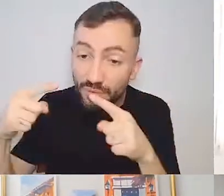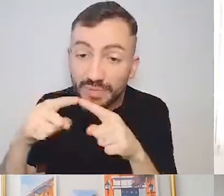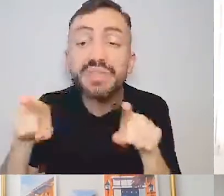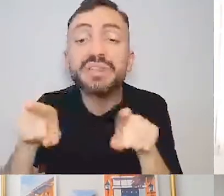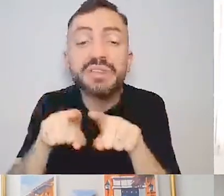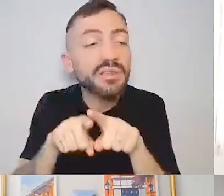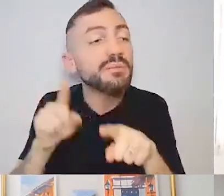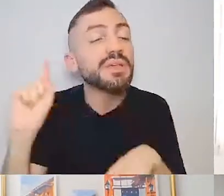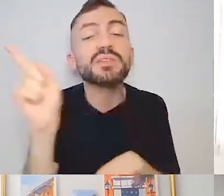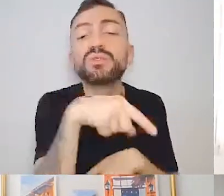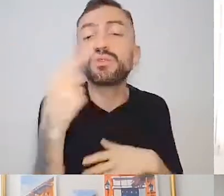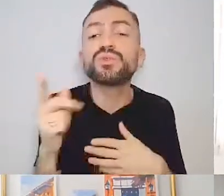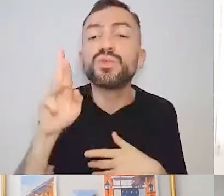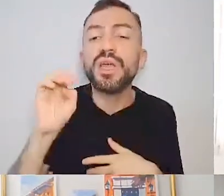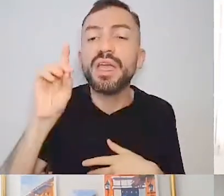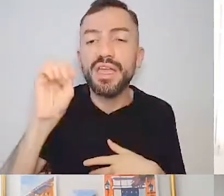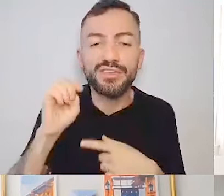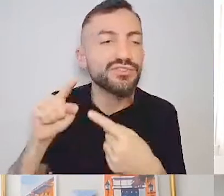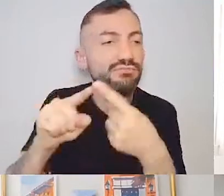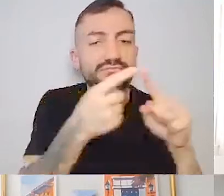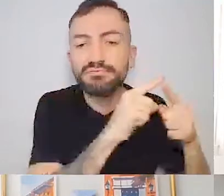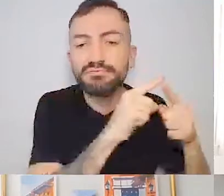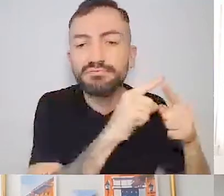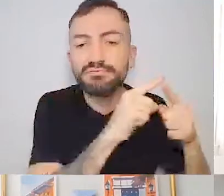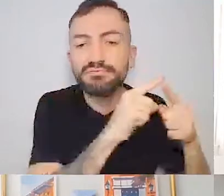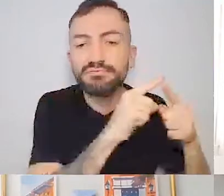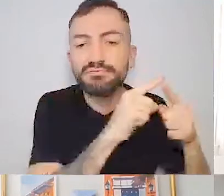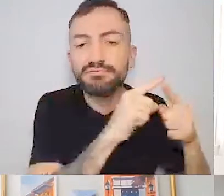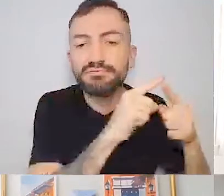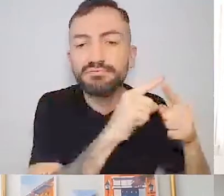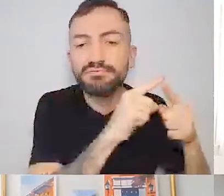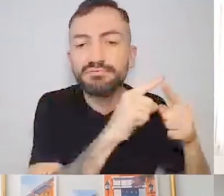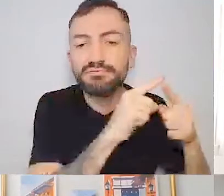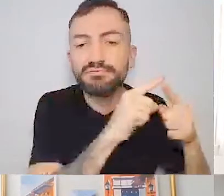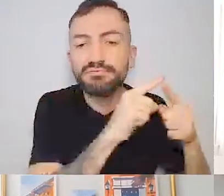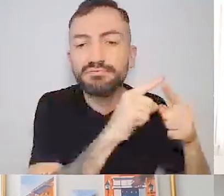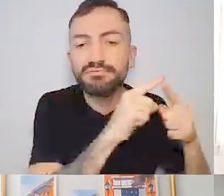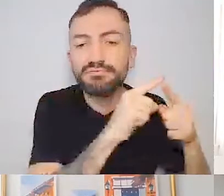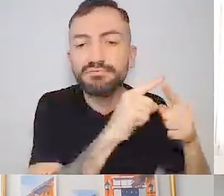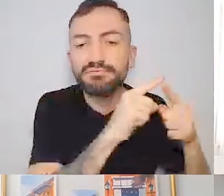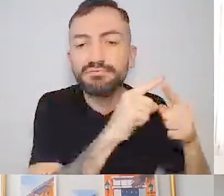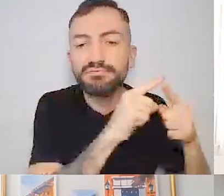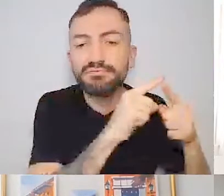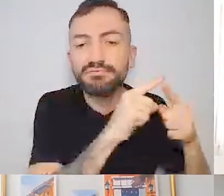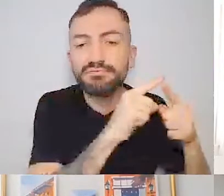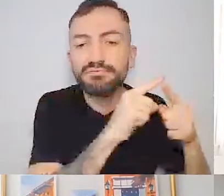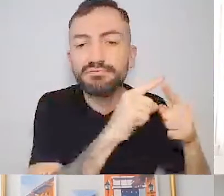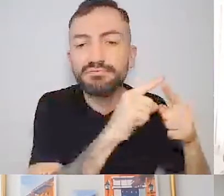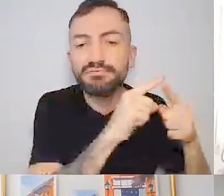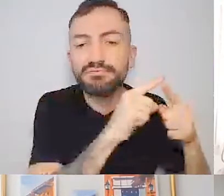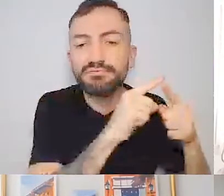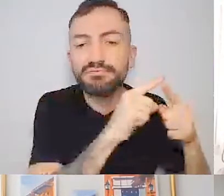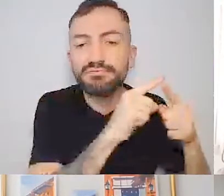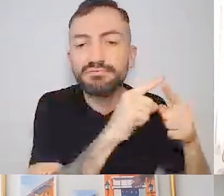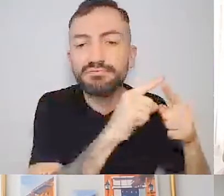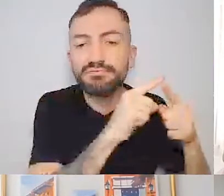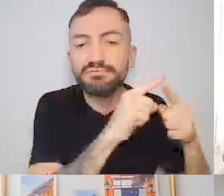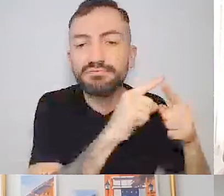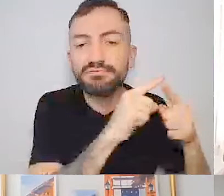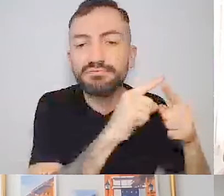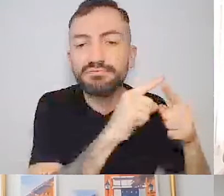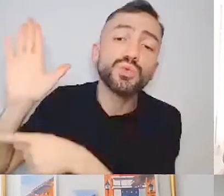não é uma responsabilidade exclusiva das mães, né? Ao contrário, é urgente que haja um apoio de toda a família, de